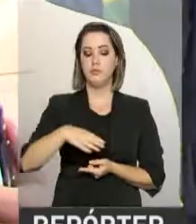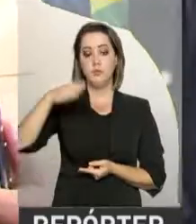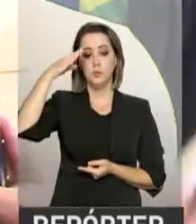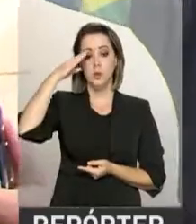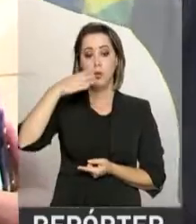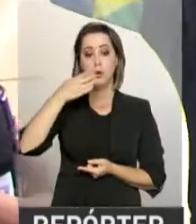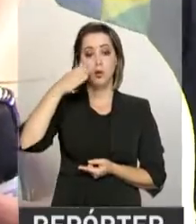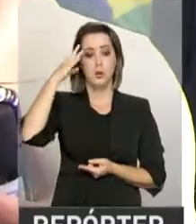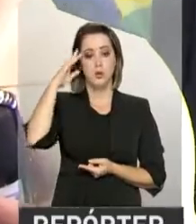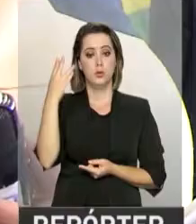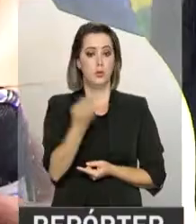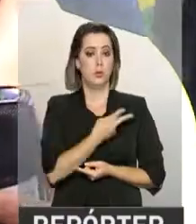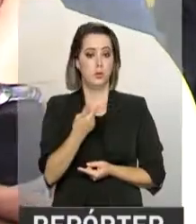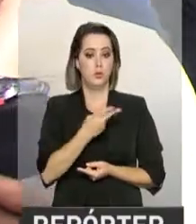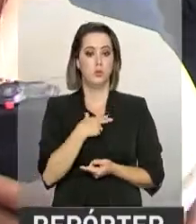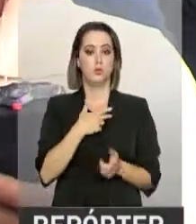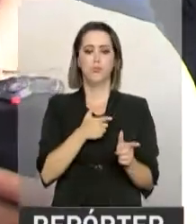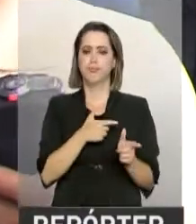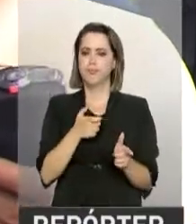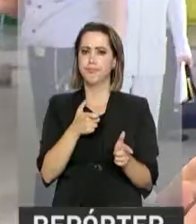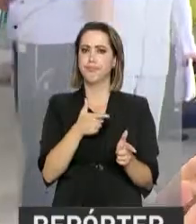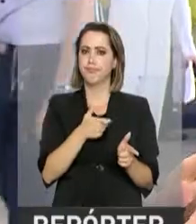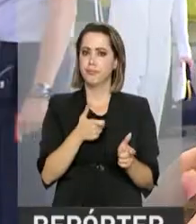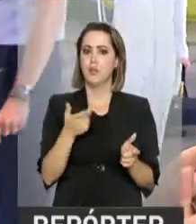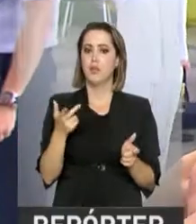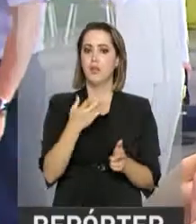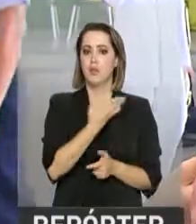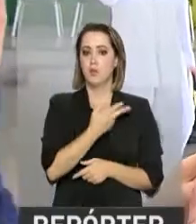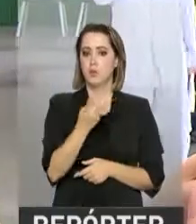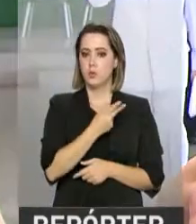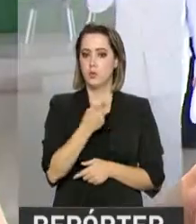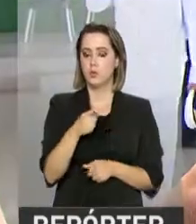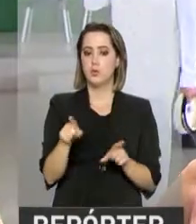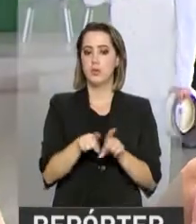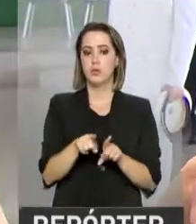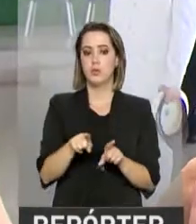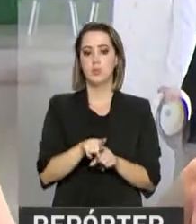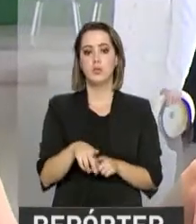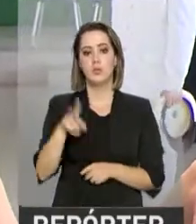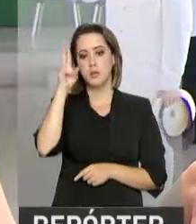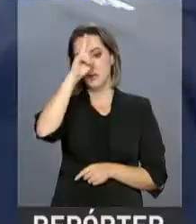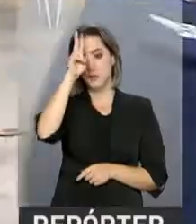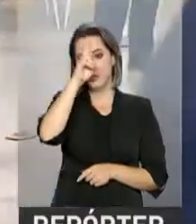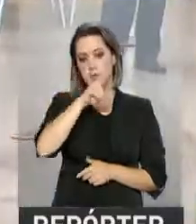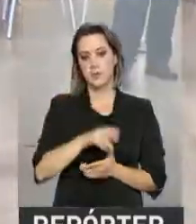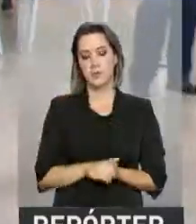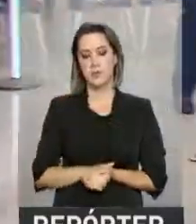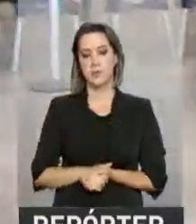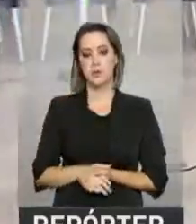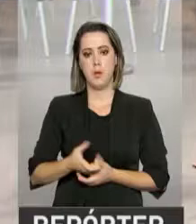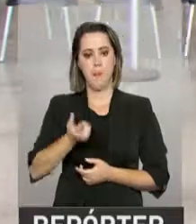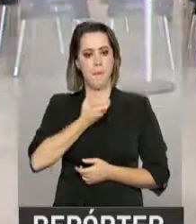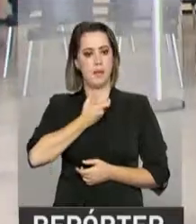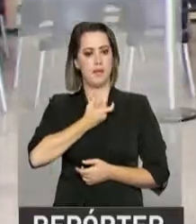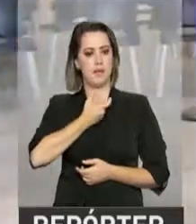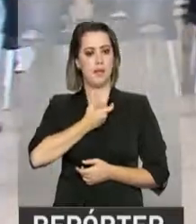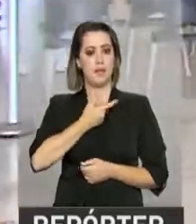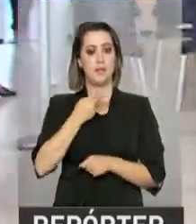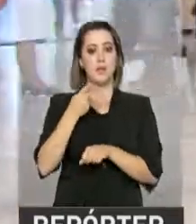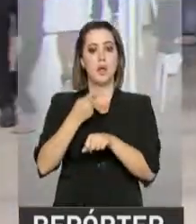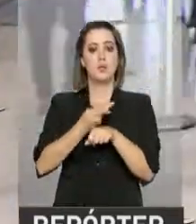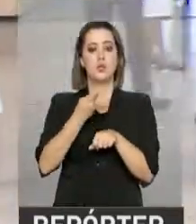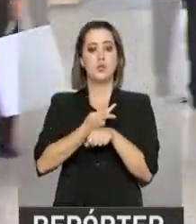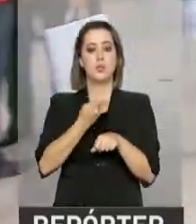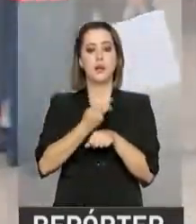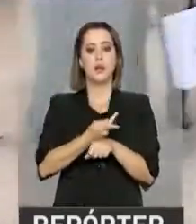e o casal do tiro esportivo, Felipe Wu e Rosane Budag, também foram lembrados. Medalhista de prata na Olimpíada do